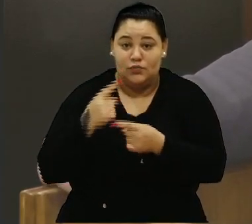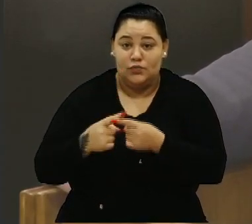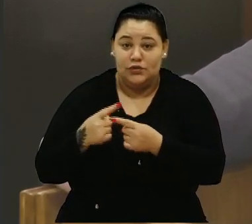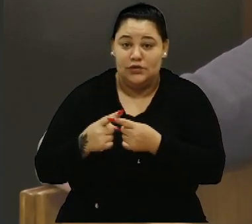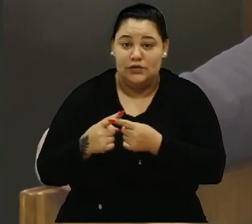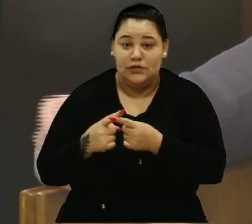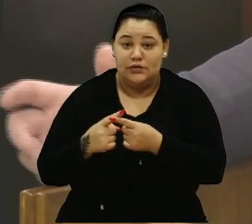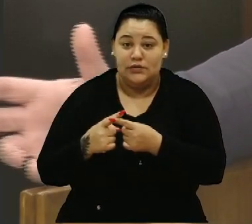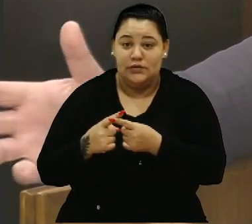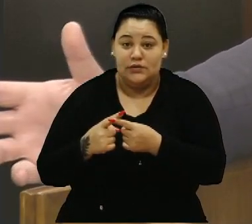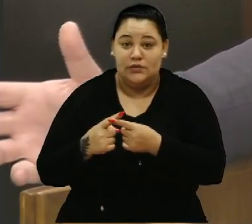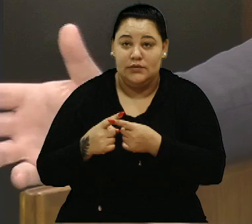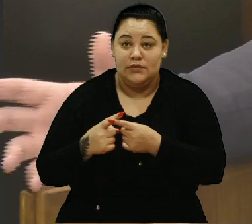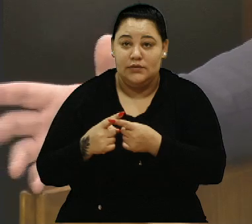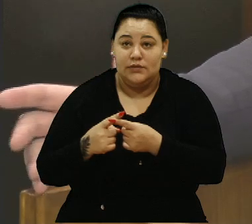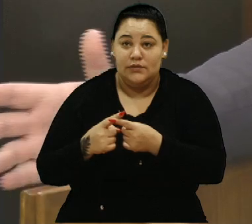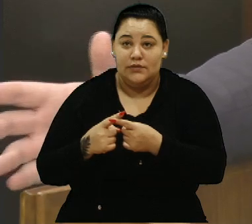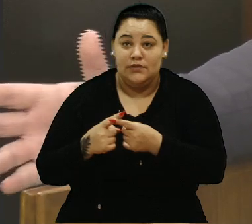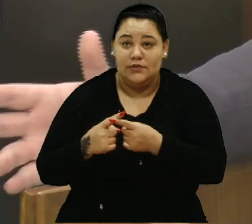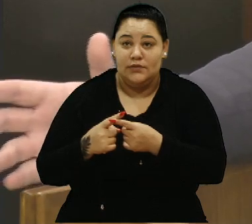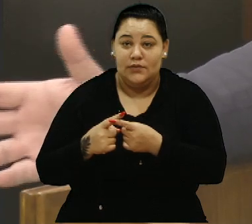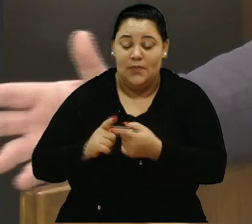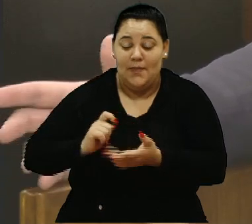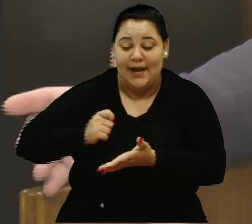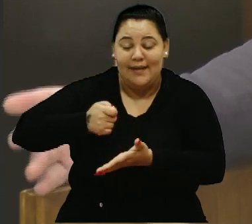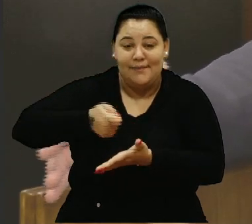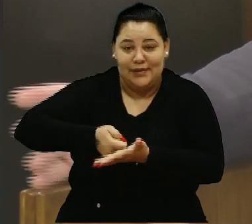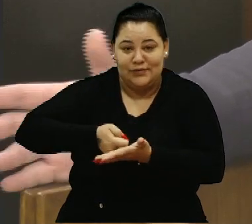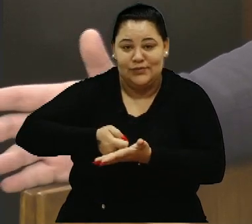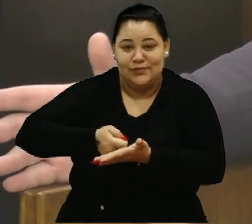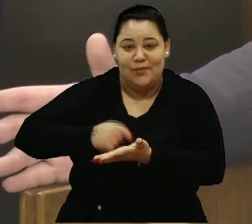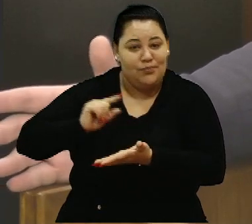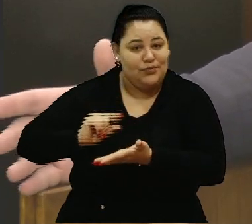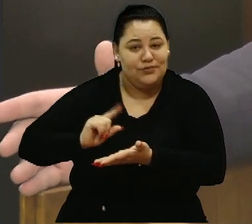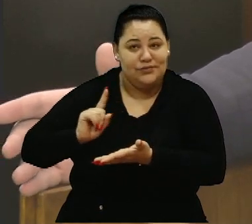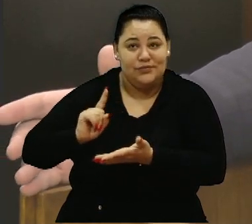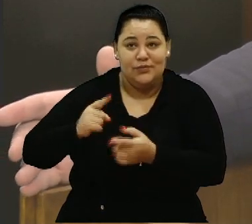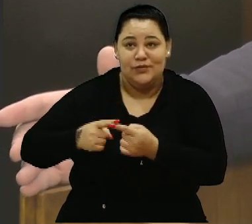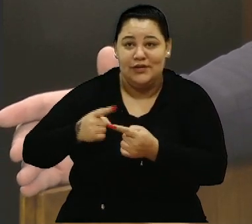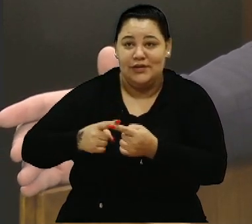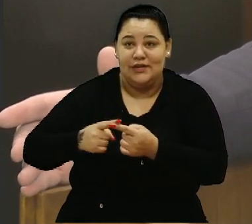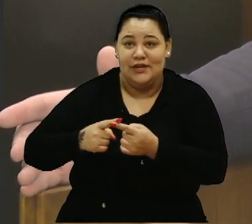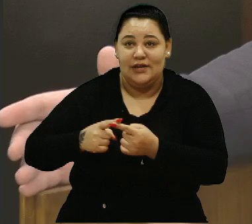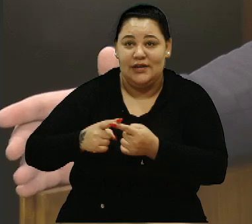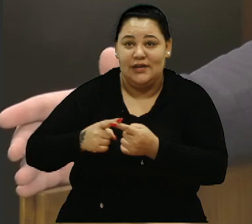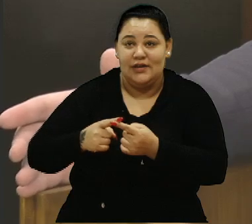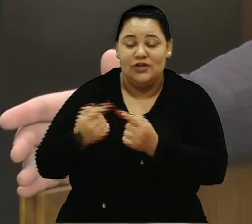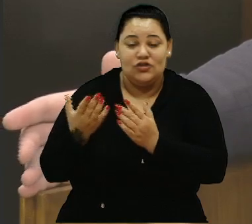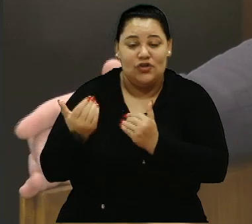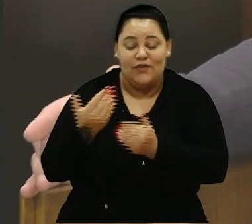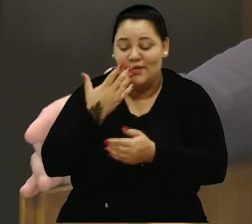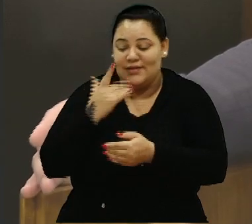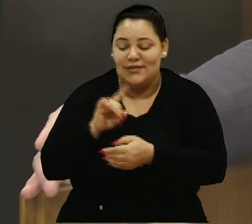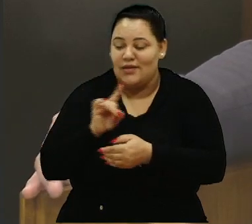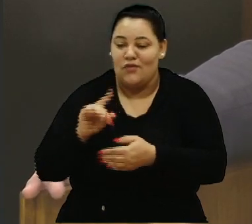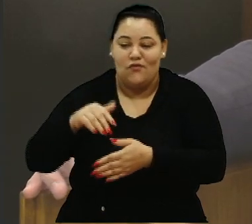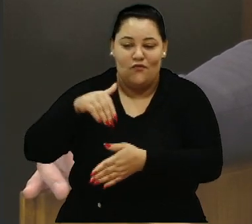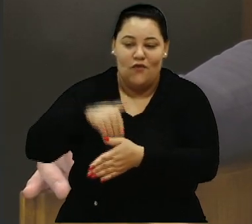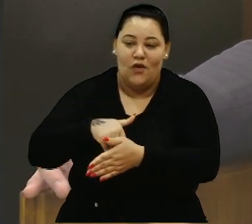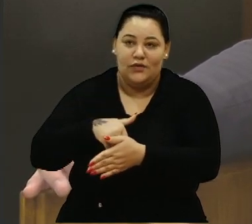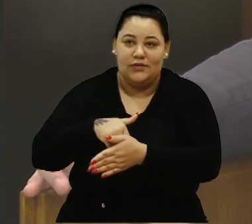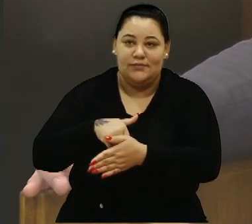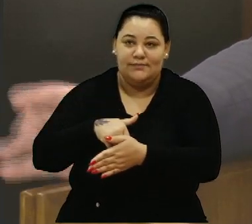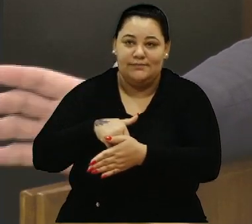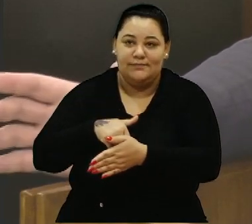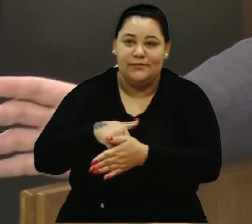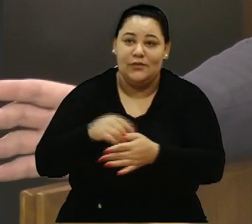diria, o dividendo político disso é muito pequeno, né? Proteger criança e adolescente. Criança e adolescente não votam e possivelmente nós vamos receber um alvo nas costas,